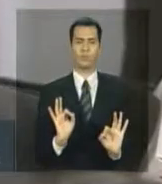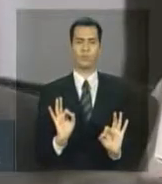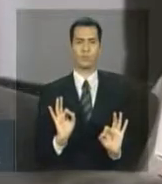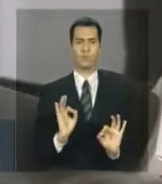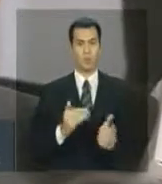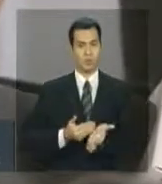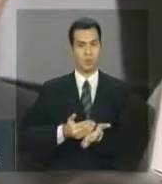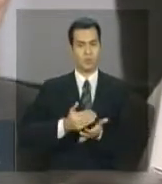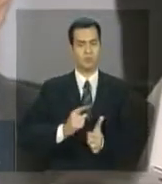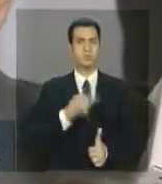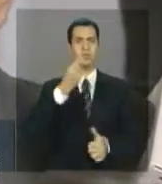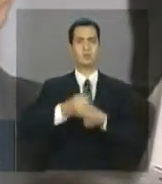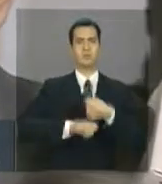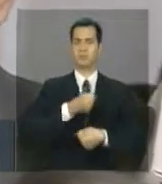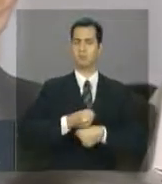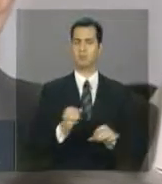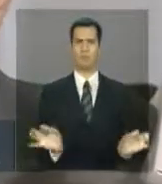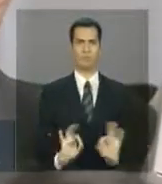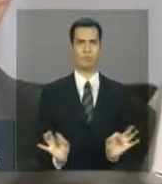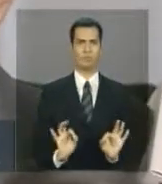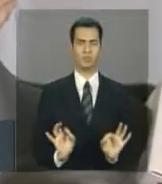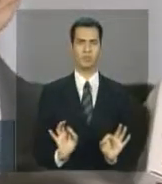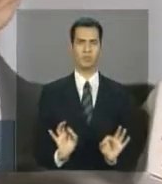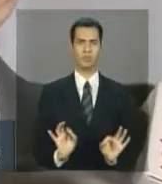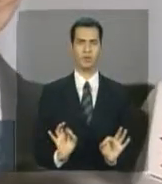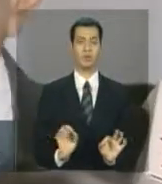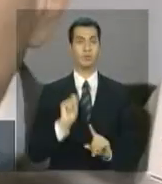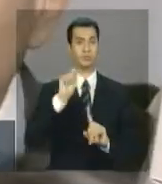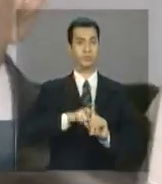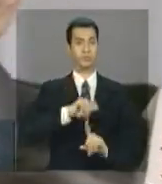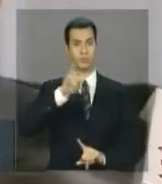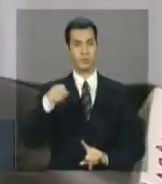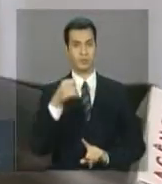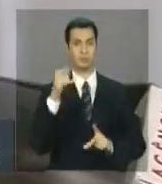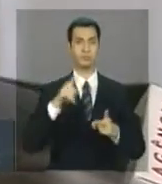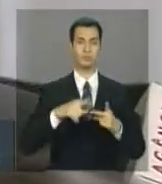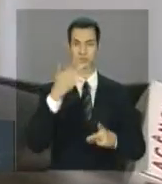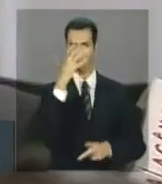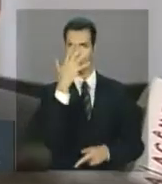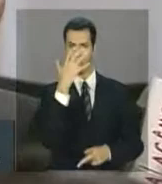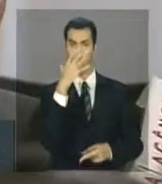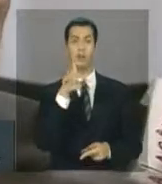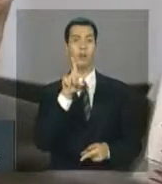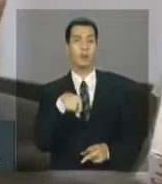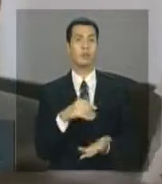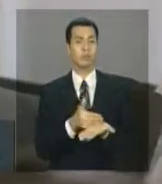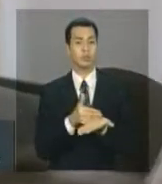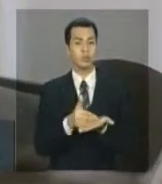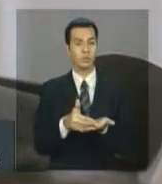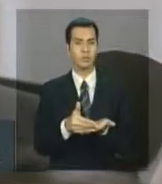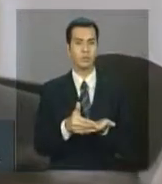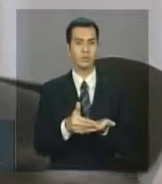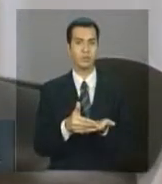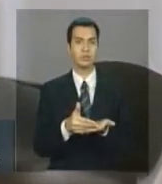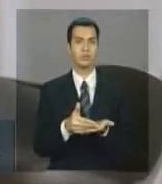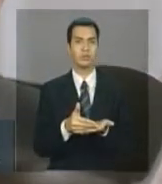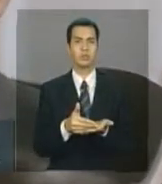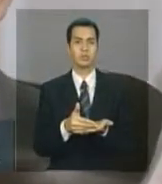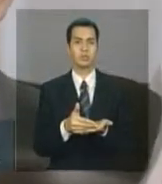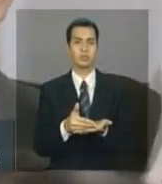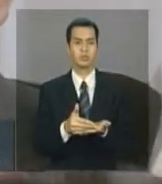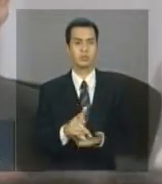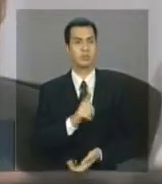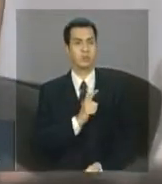ano de um governo, né? Nós podemos dizer que ainda janeiro, fevereiro ainda é o início, é o ano passado. Então,